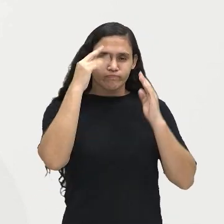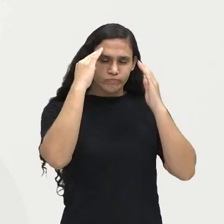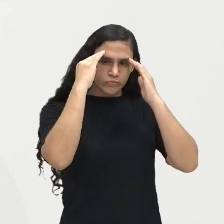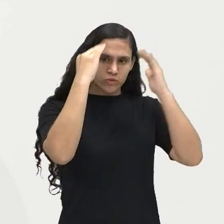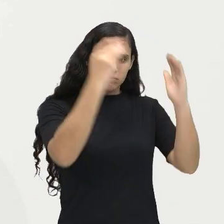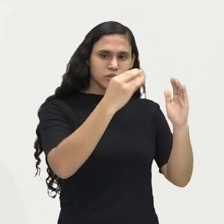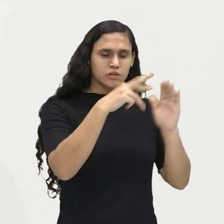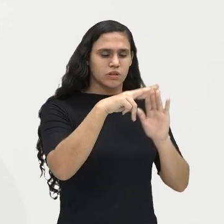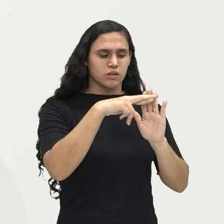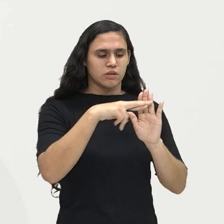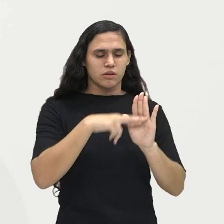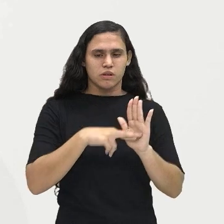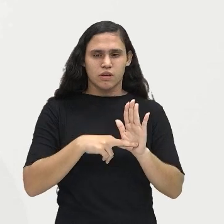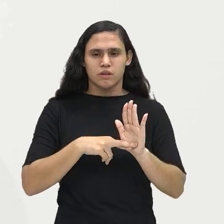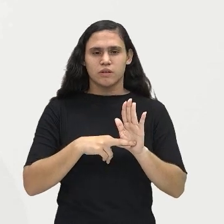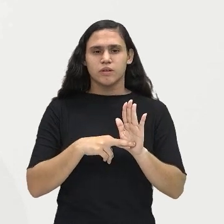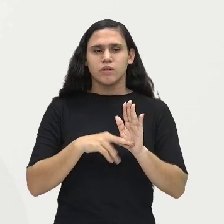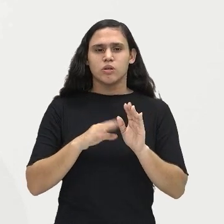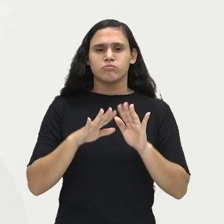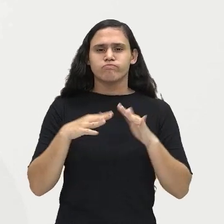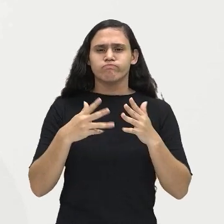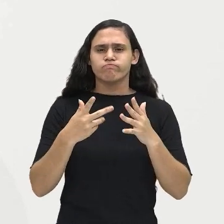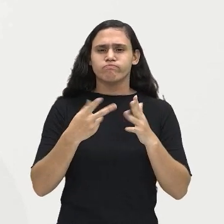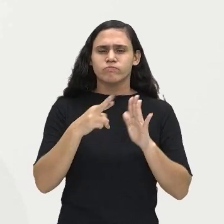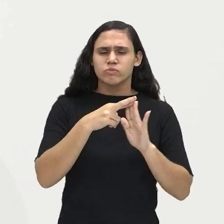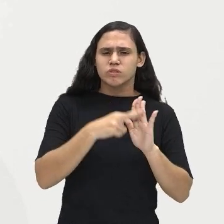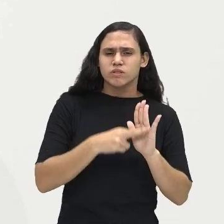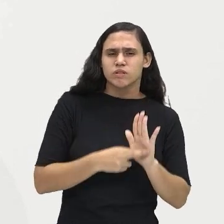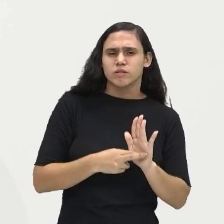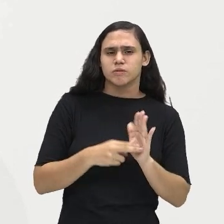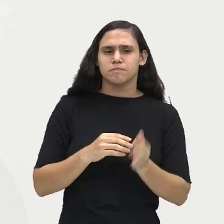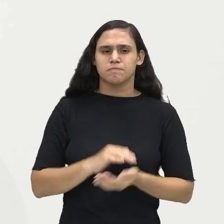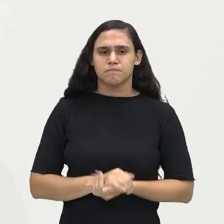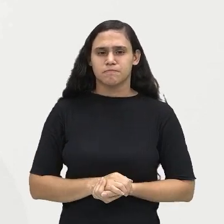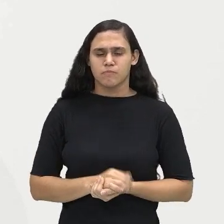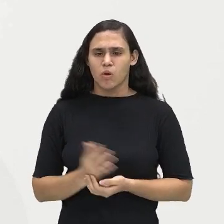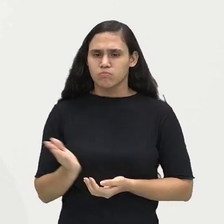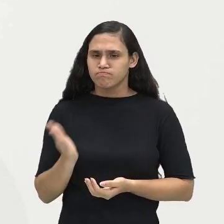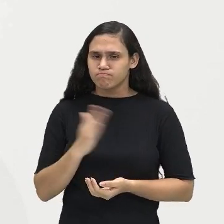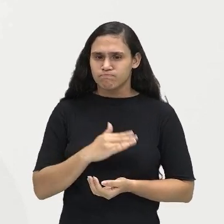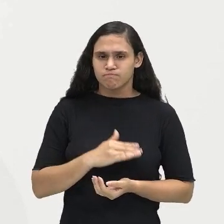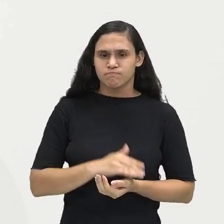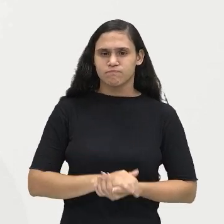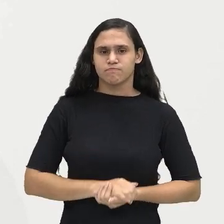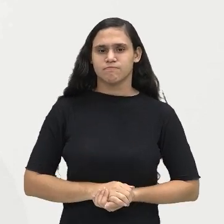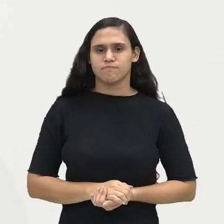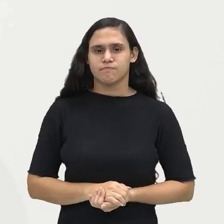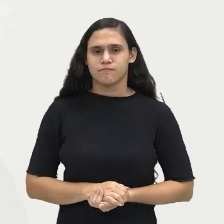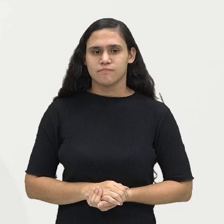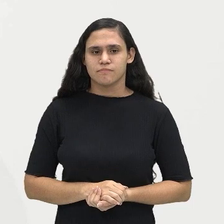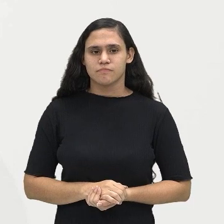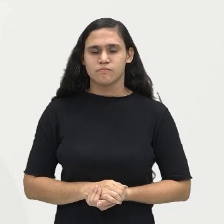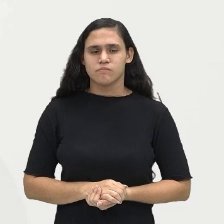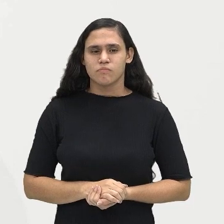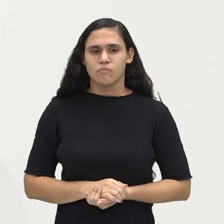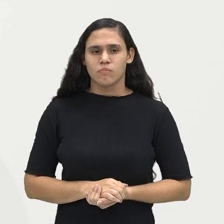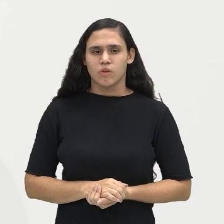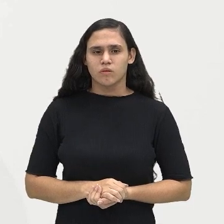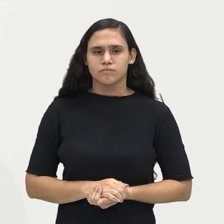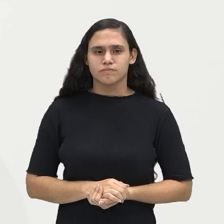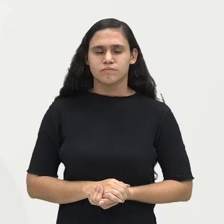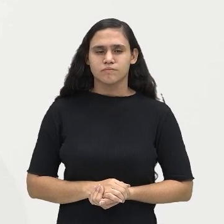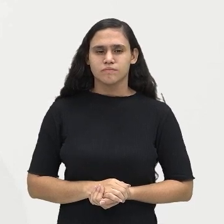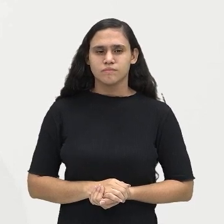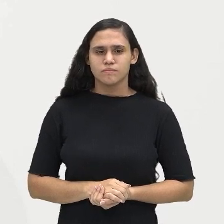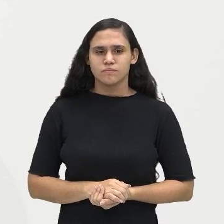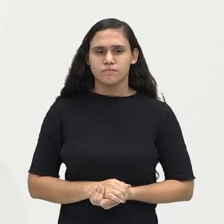critério. Qual é esse critério, então? Vem comigo. Aqui, ó. Esse aqui é